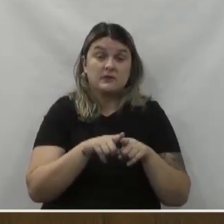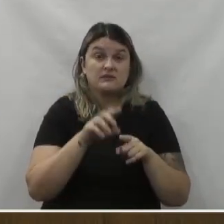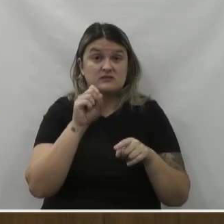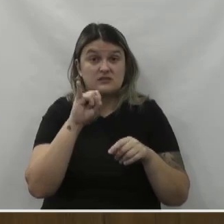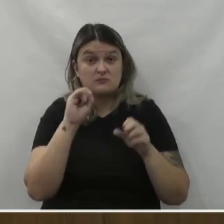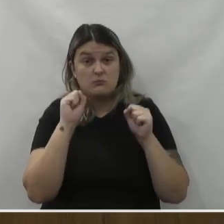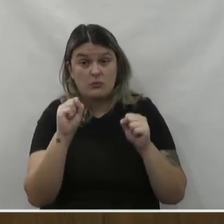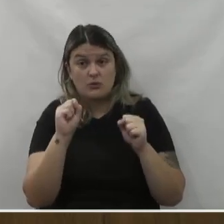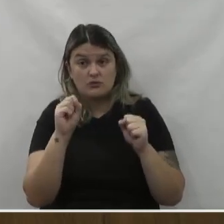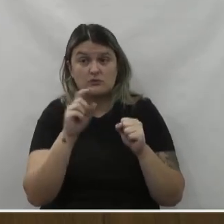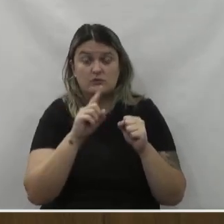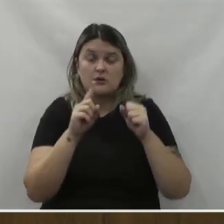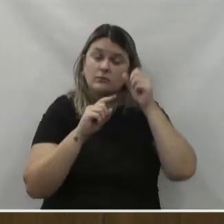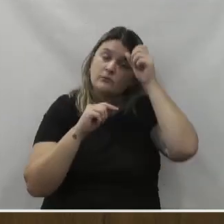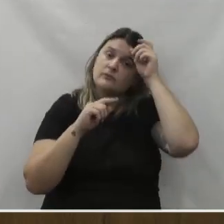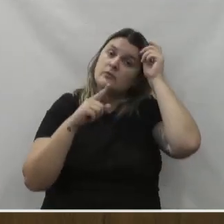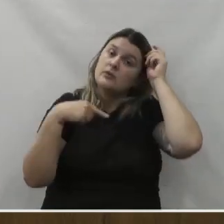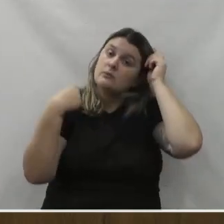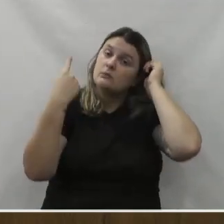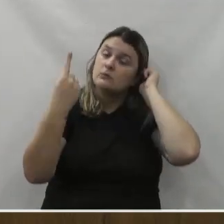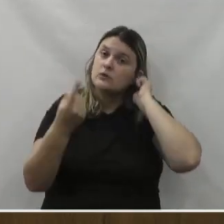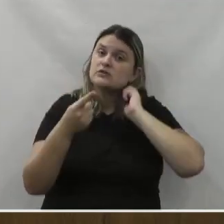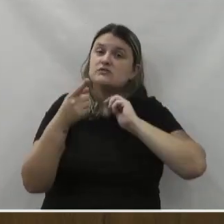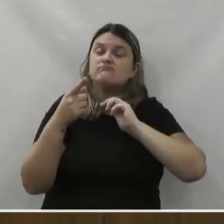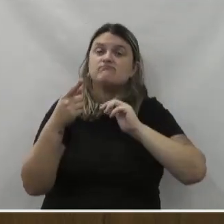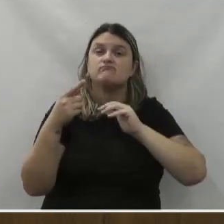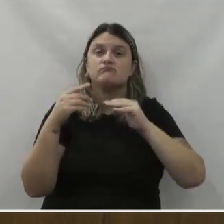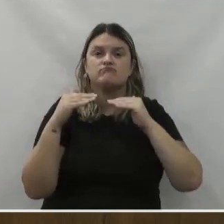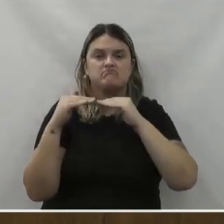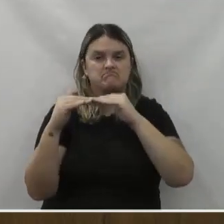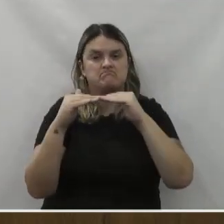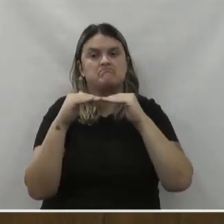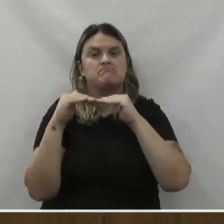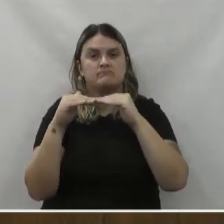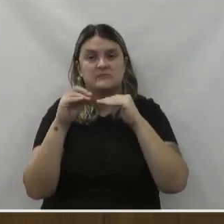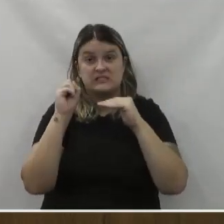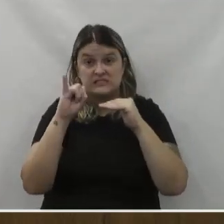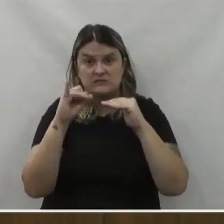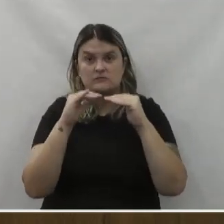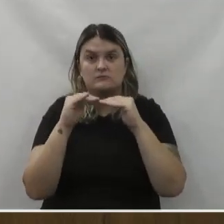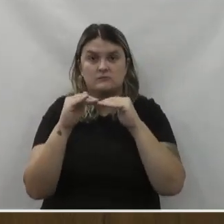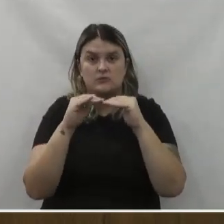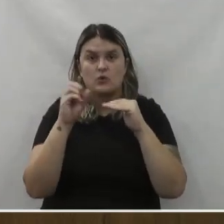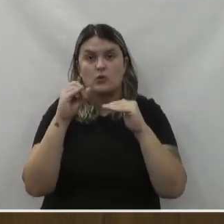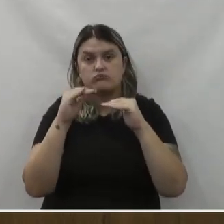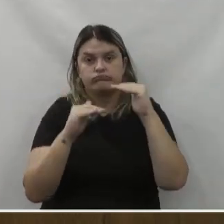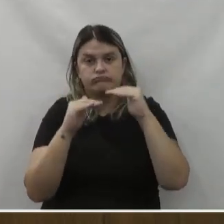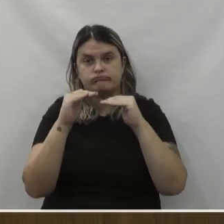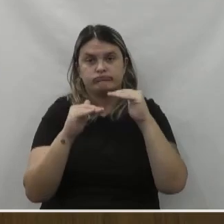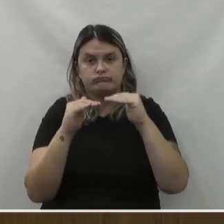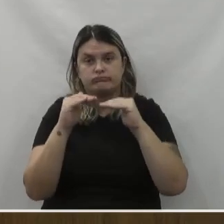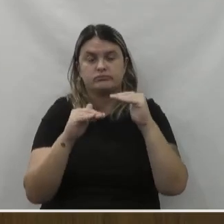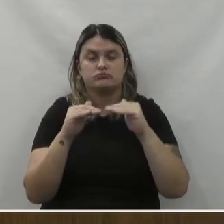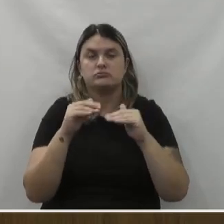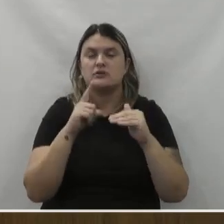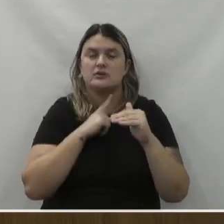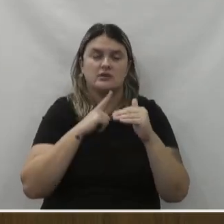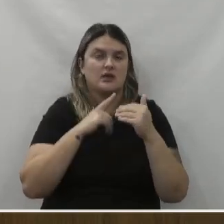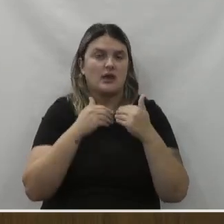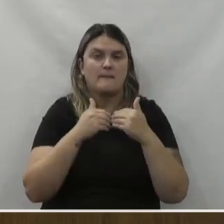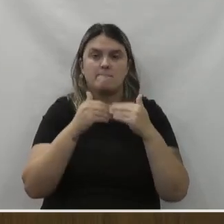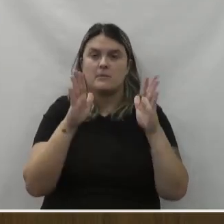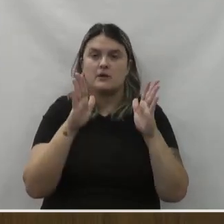condições, para, enfim, chegar num veredito final, né. Como a gente falou, está aberto, né, Cordovan, ao Ministério